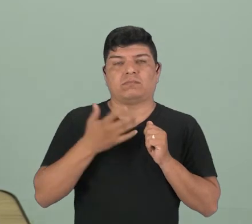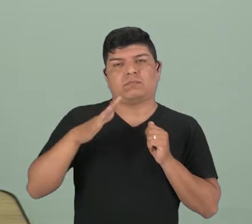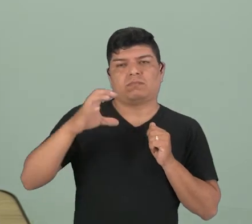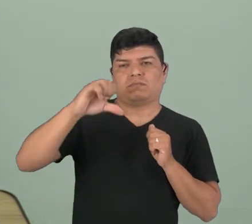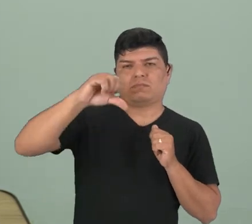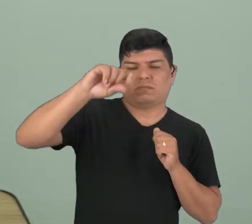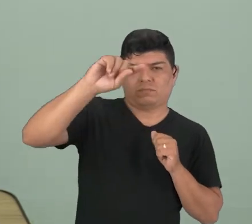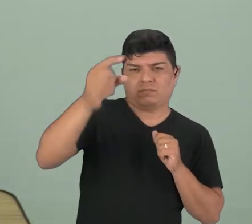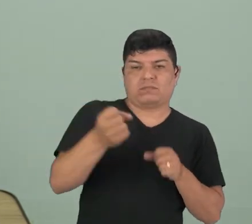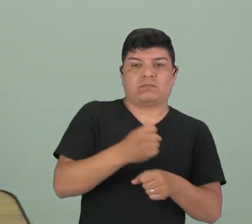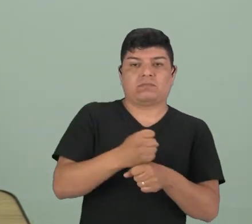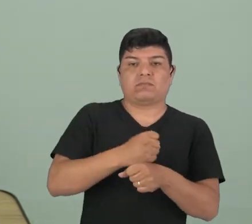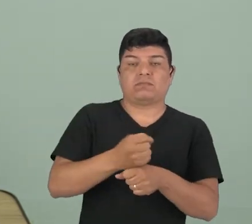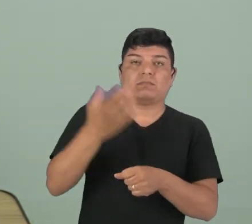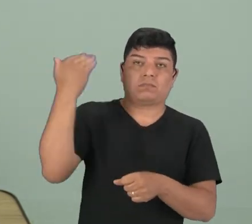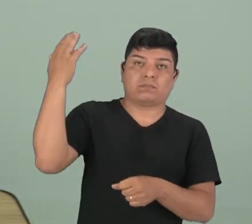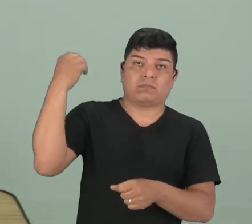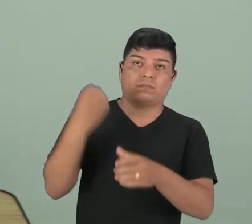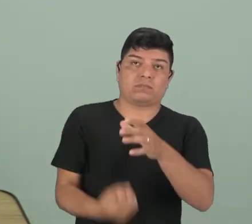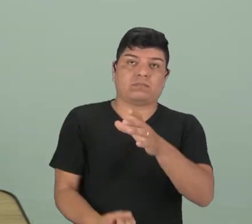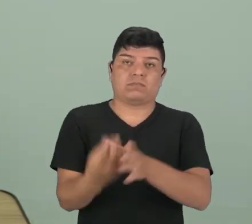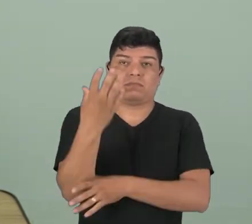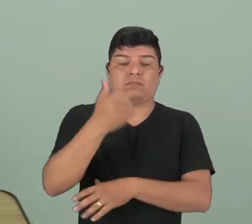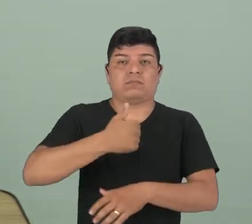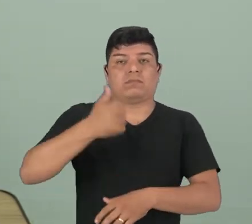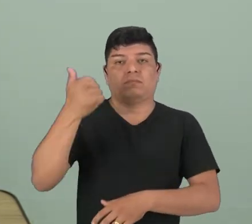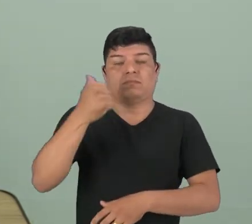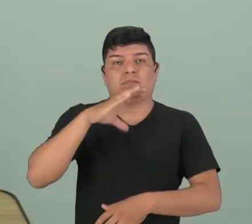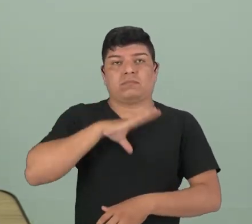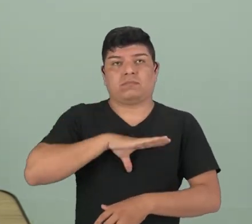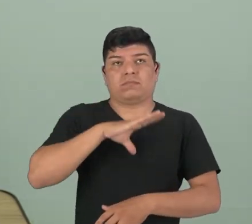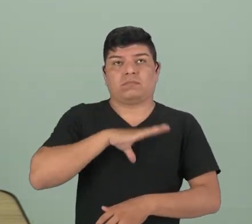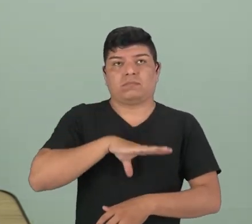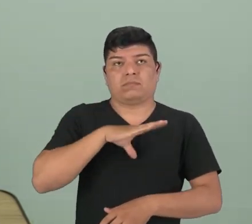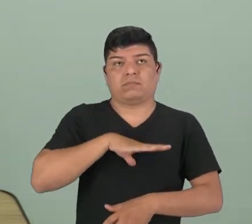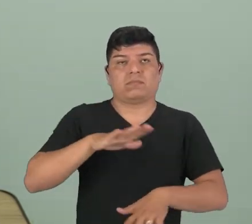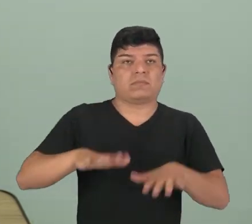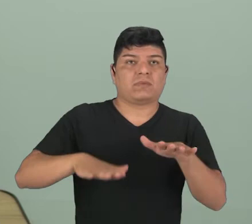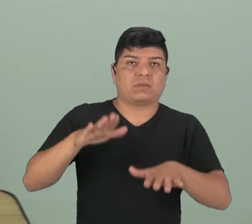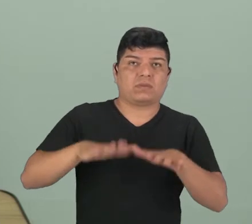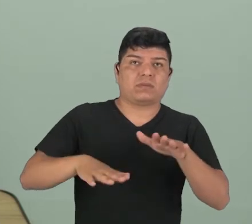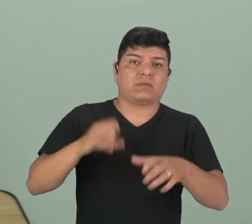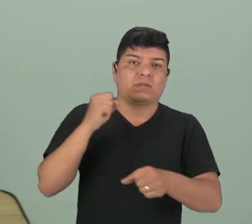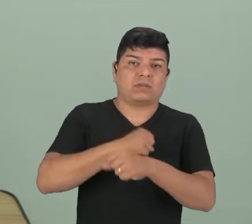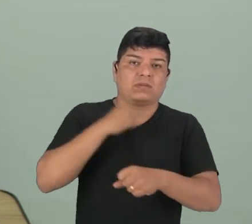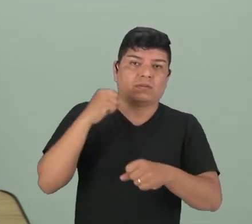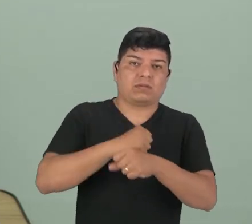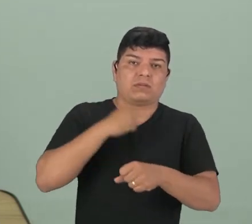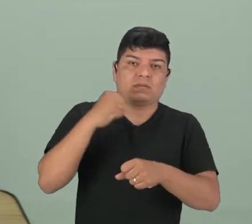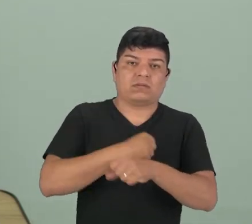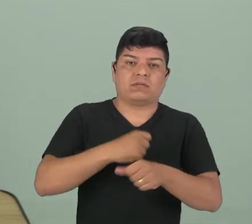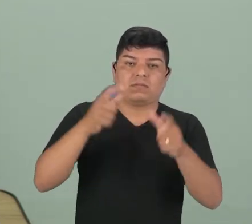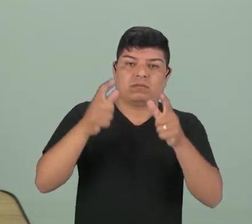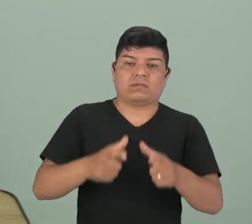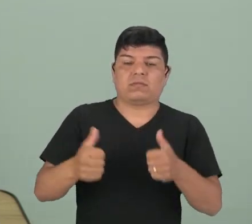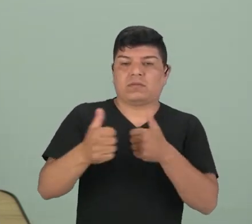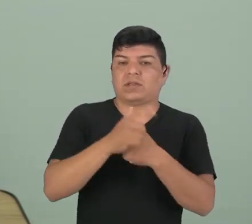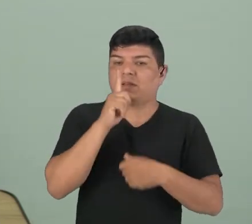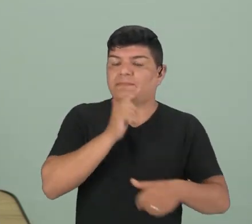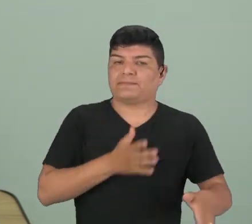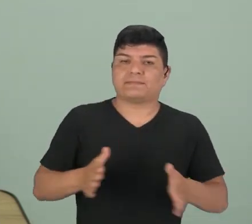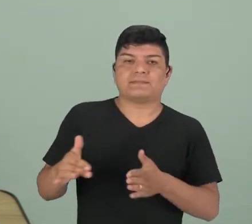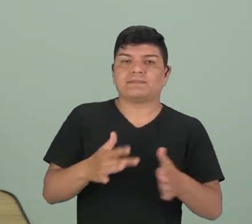9.000 anos atrás, começaram a surgir as primeiras cidades, né? Então, elas geralmente eram construídas em locais próximos aos rios